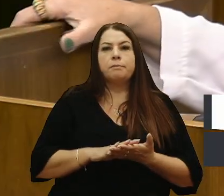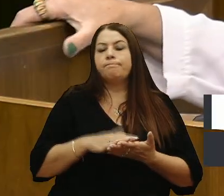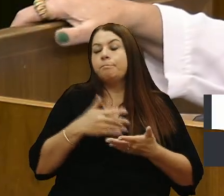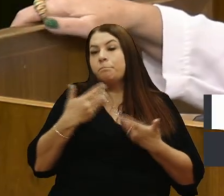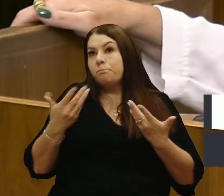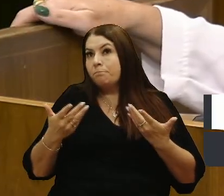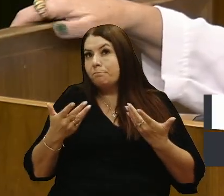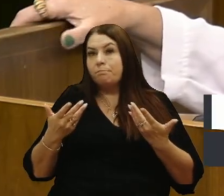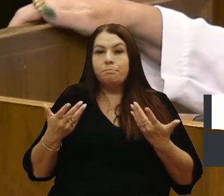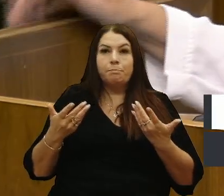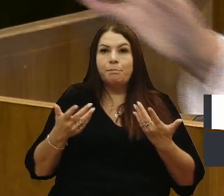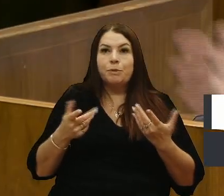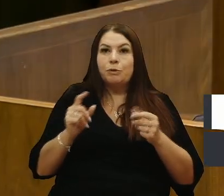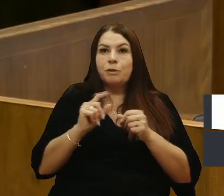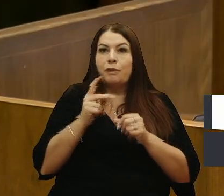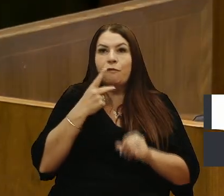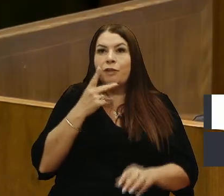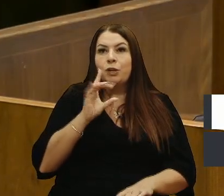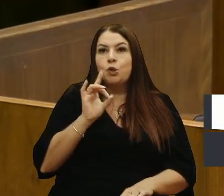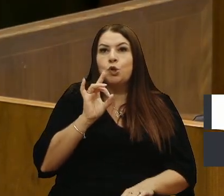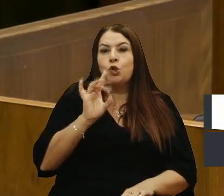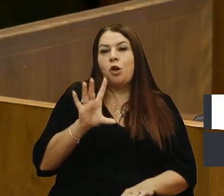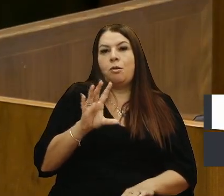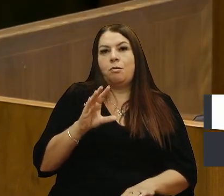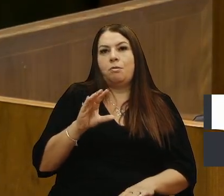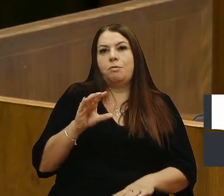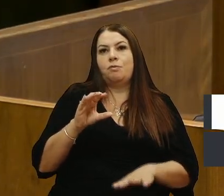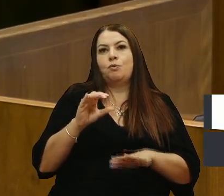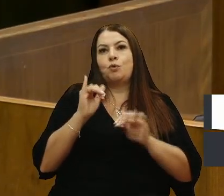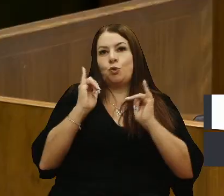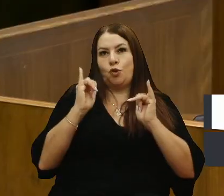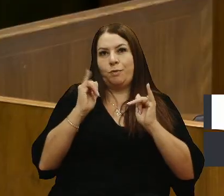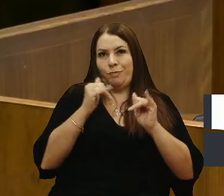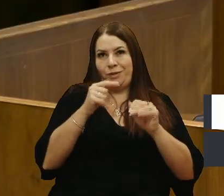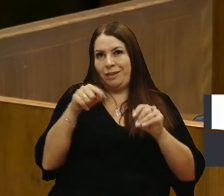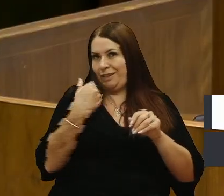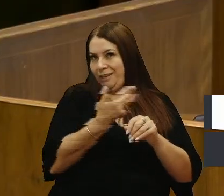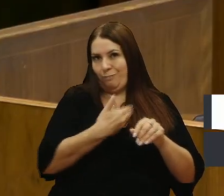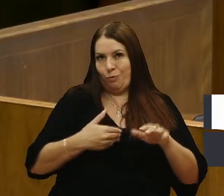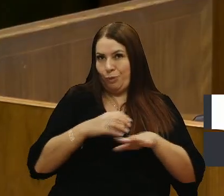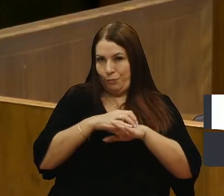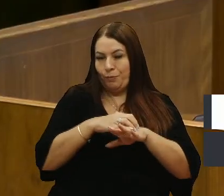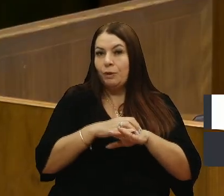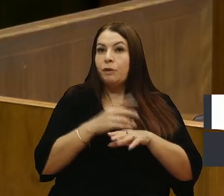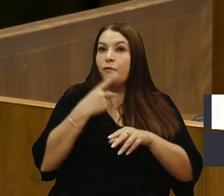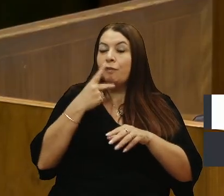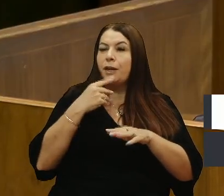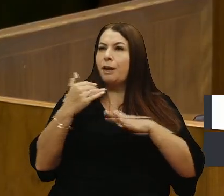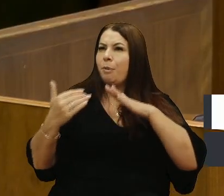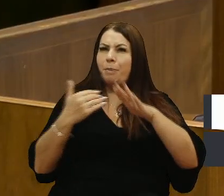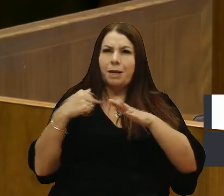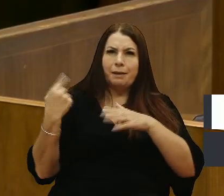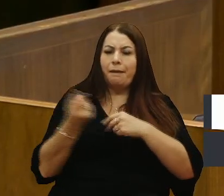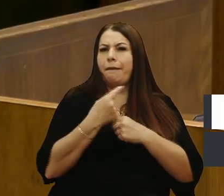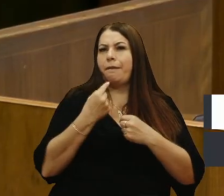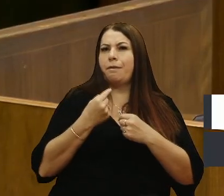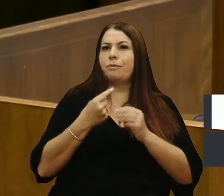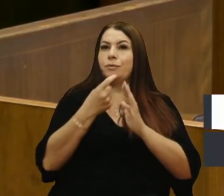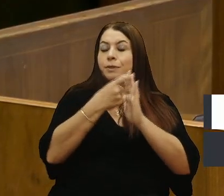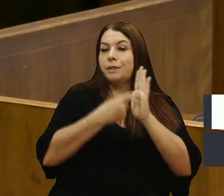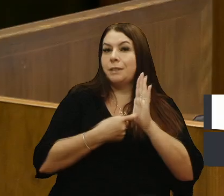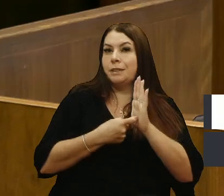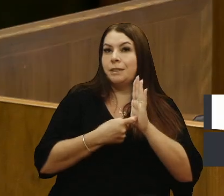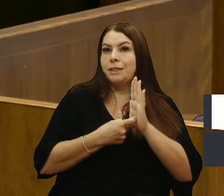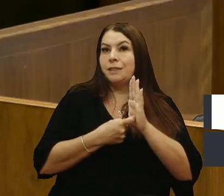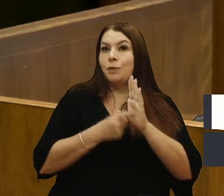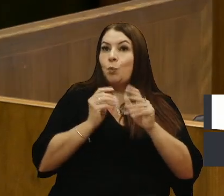enfim, não se está falando apenas do transporte público. Quando se fala na mobilidade e na tarifa,